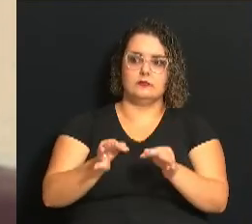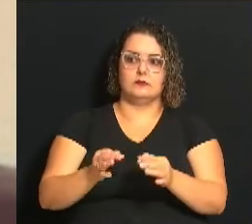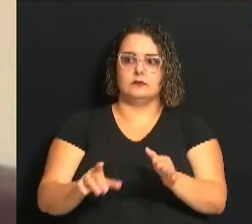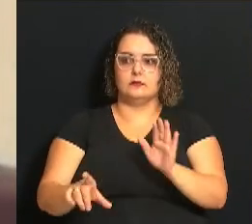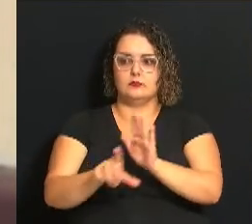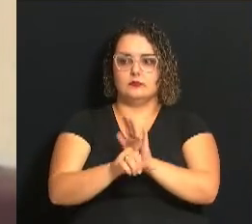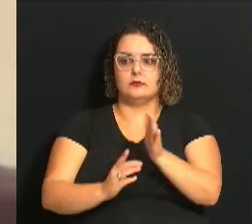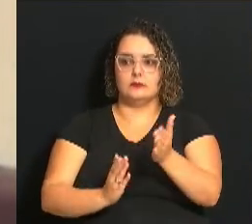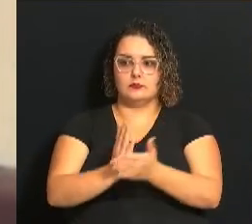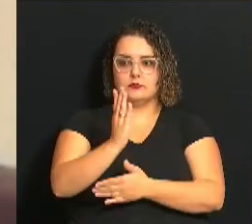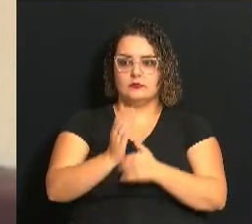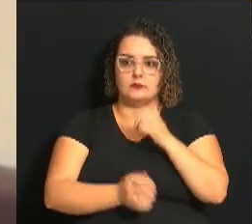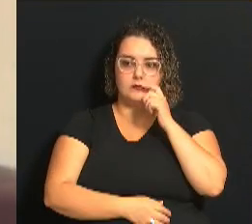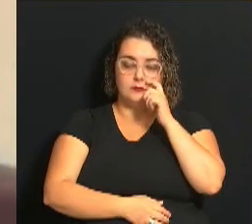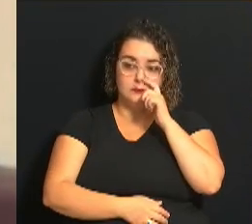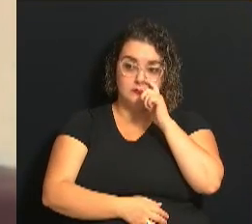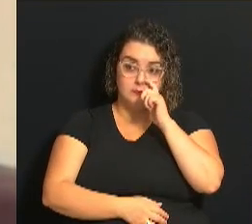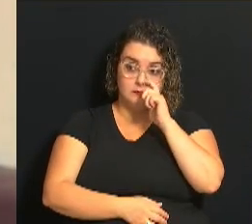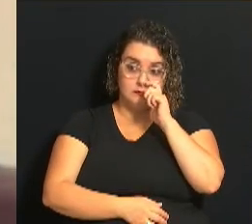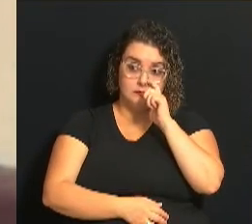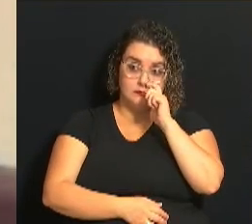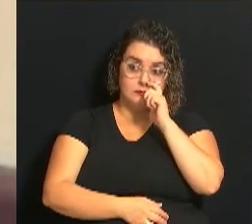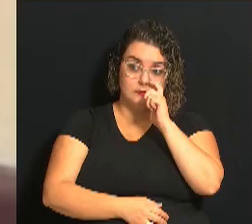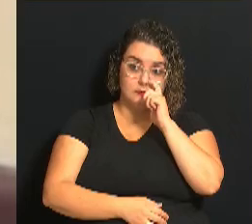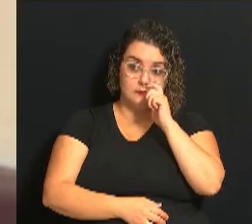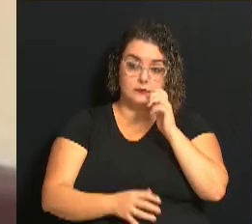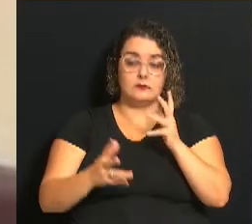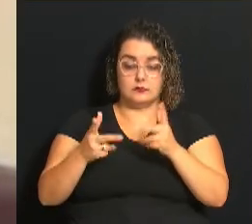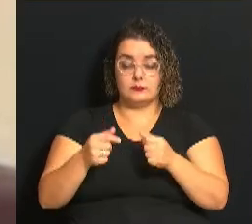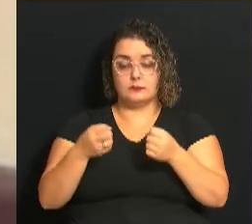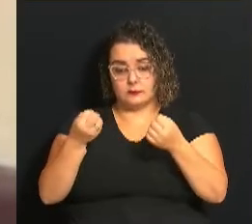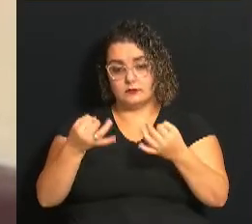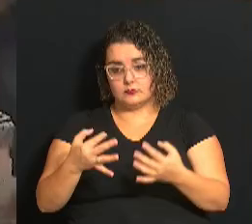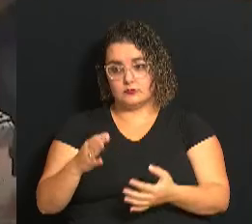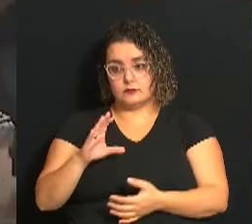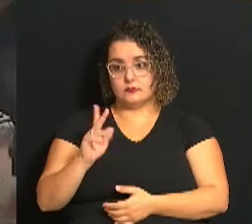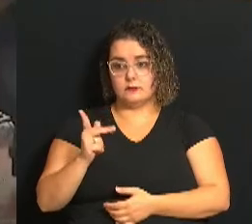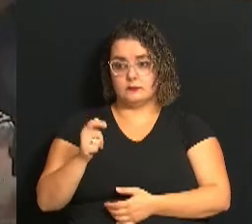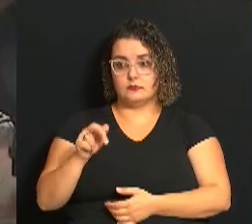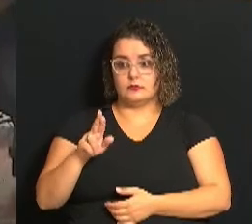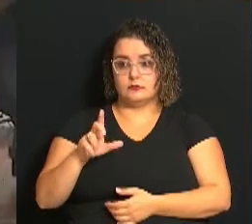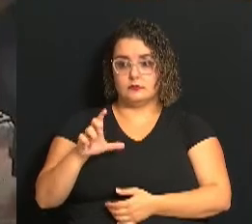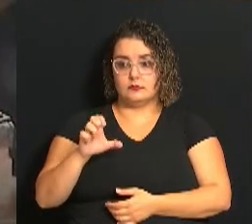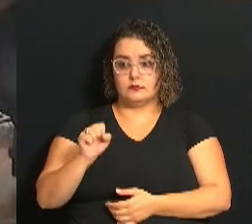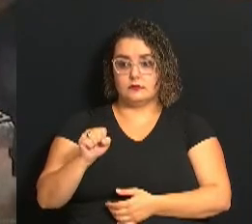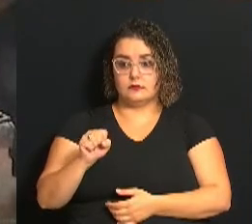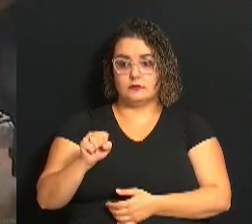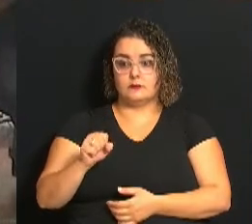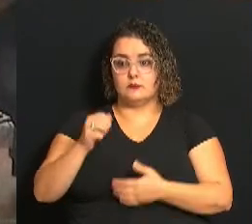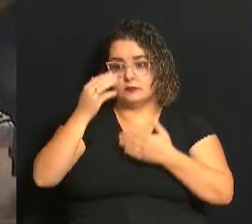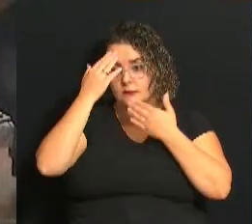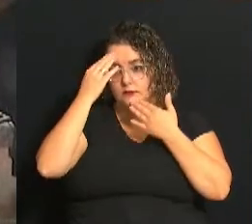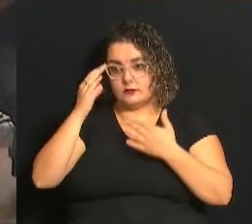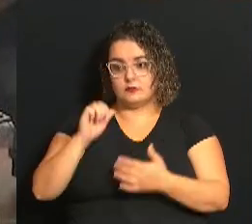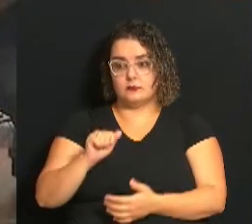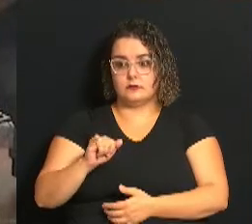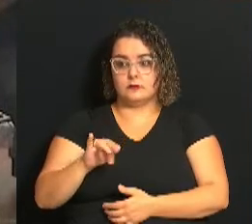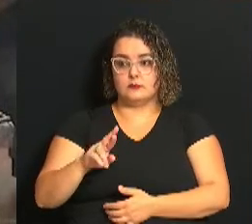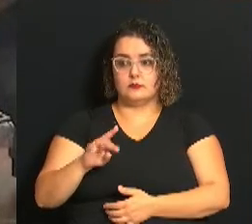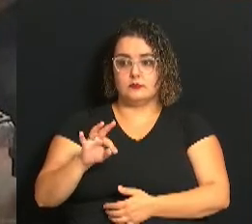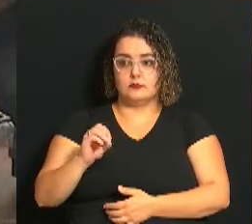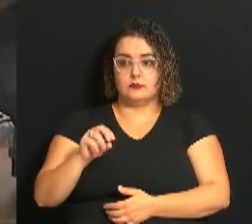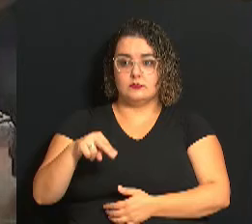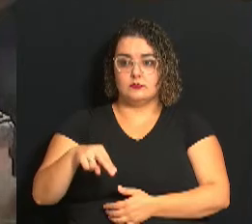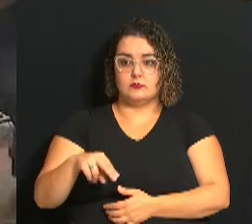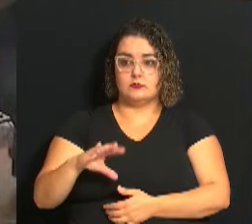isso, né? Foi tudo bem explicado aí pelo Charles. Muito obrigado, senhor Ayrton, senhor Charles.